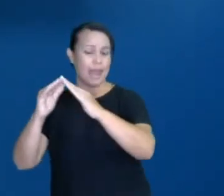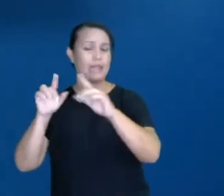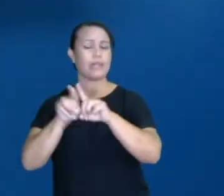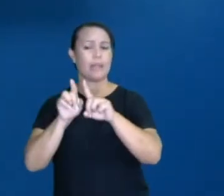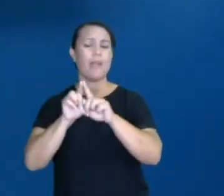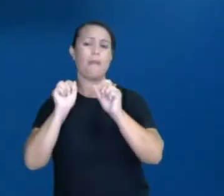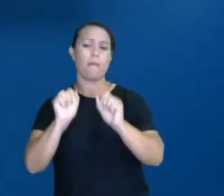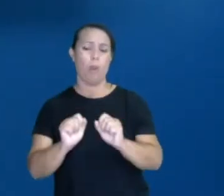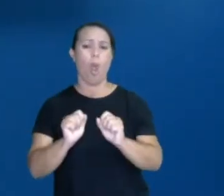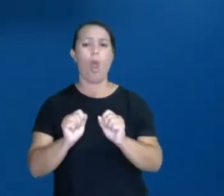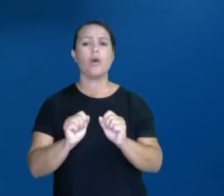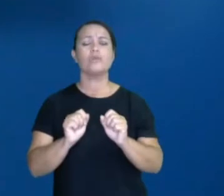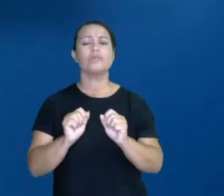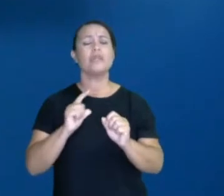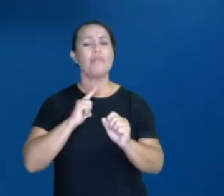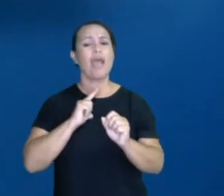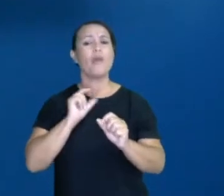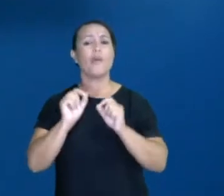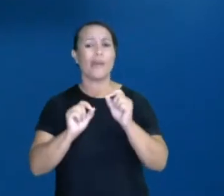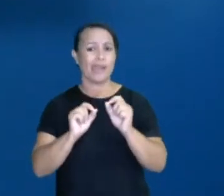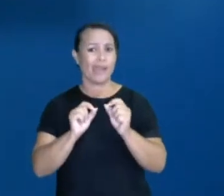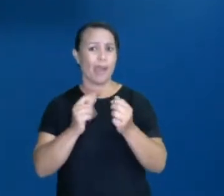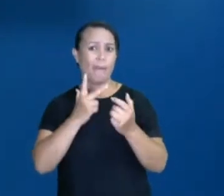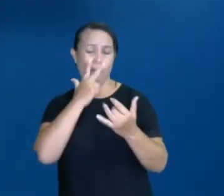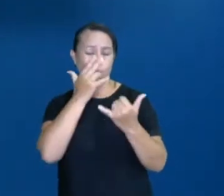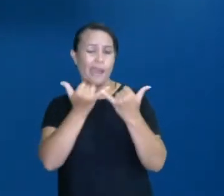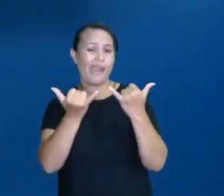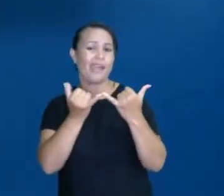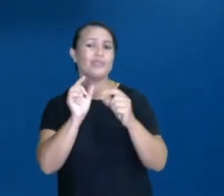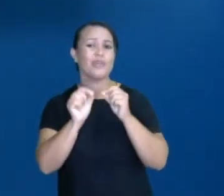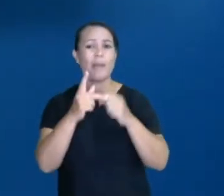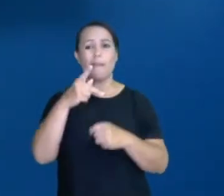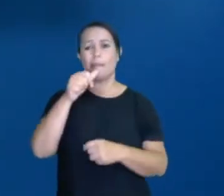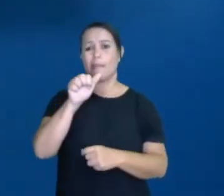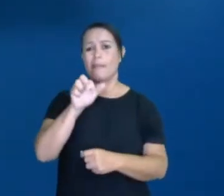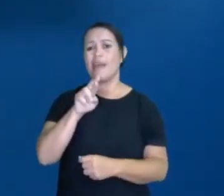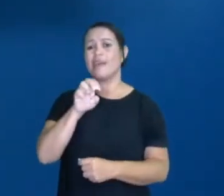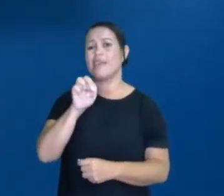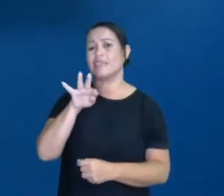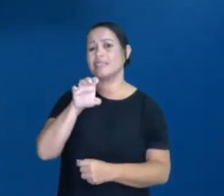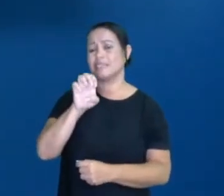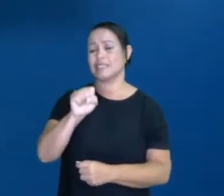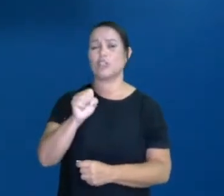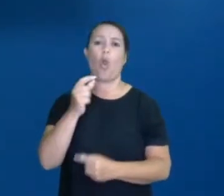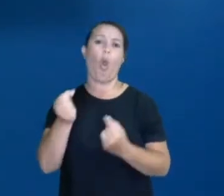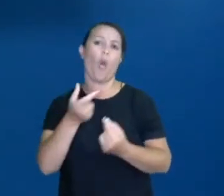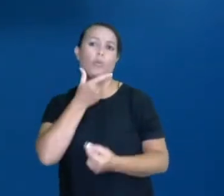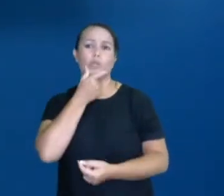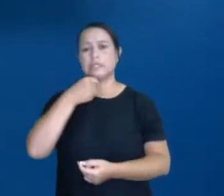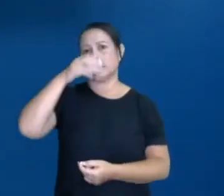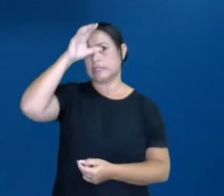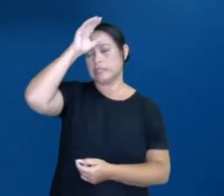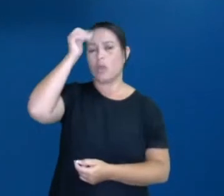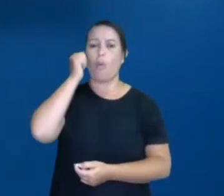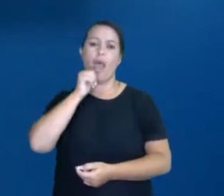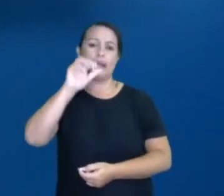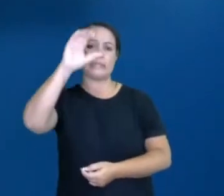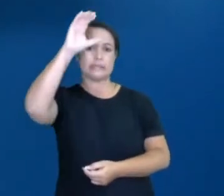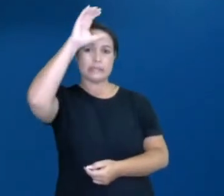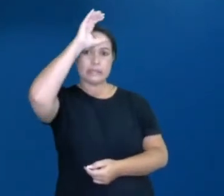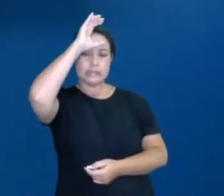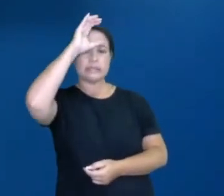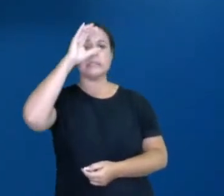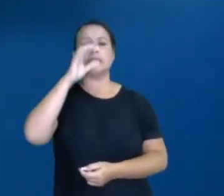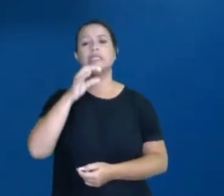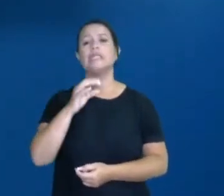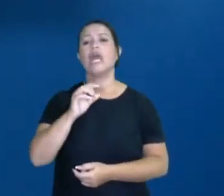possuem laços familiares, são chamados de parentes, como o titio, a titia,